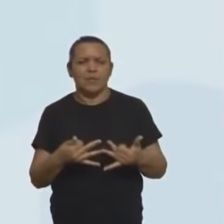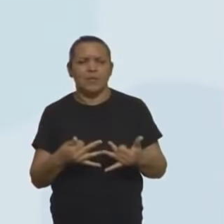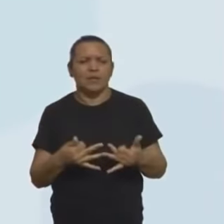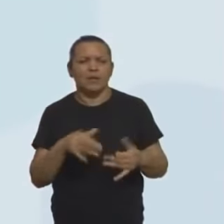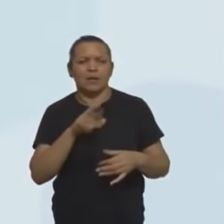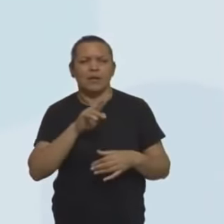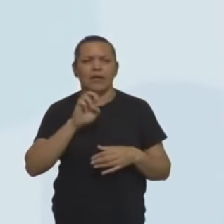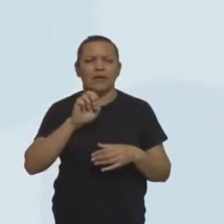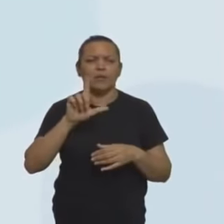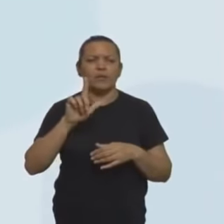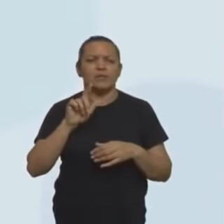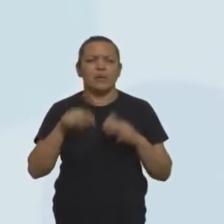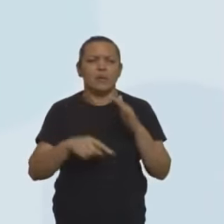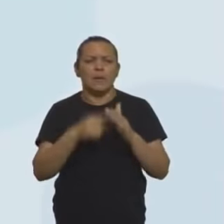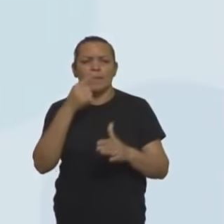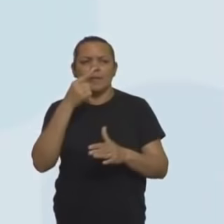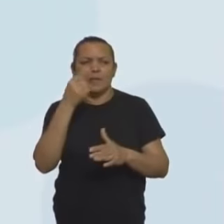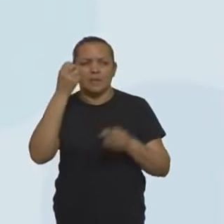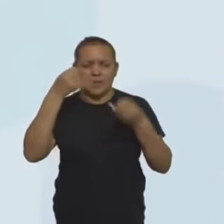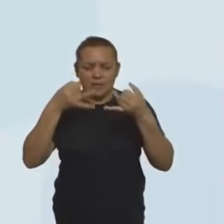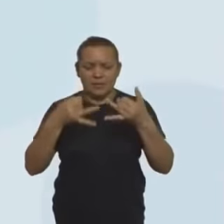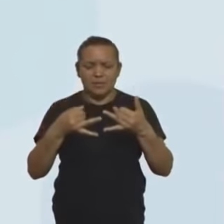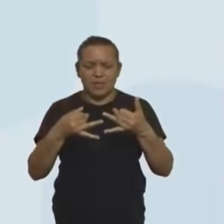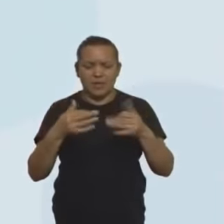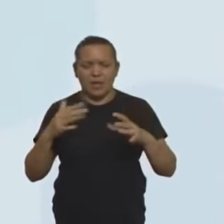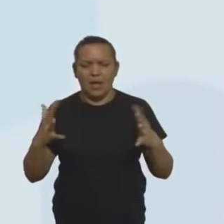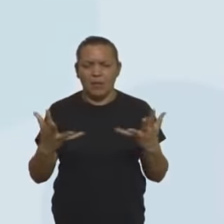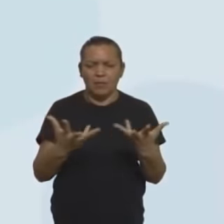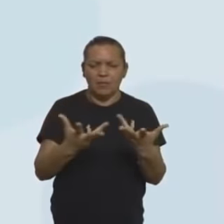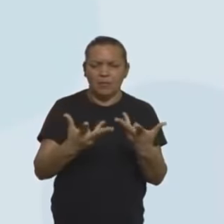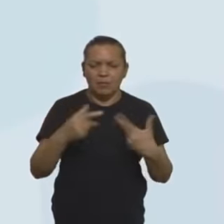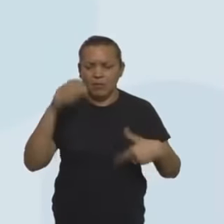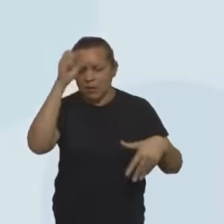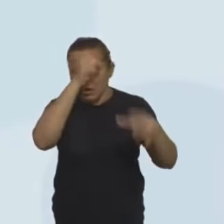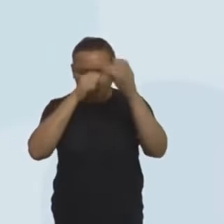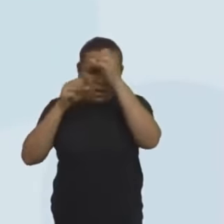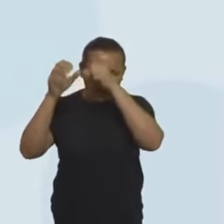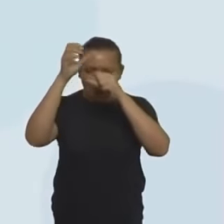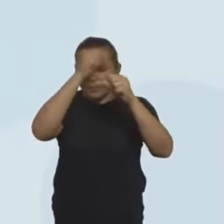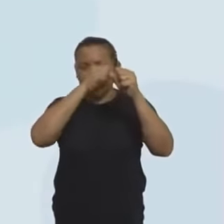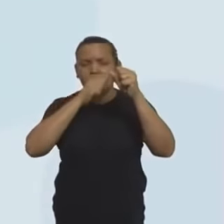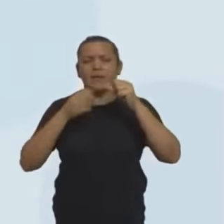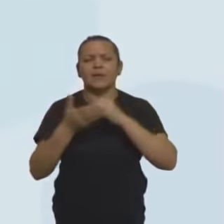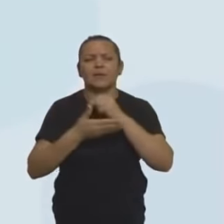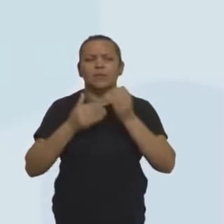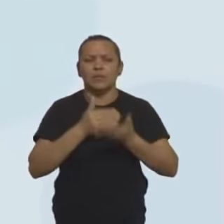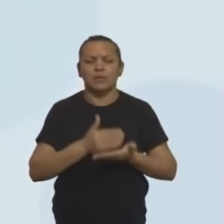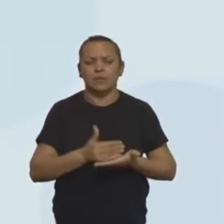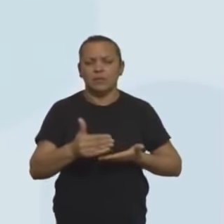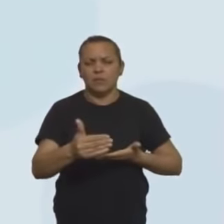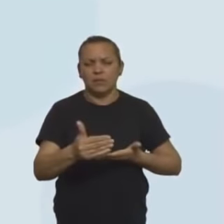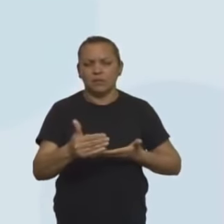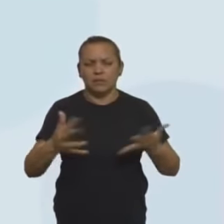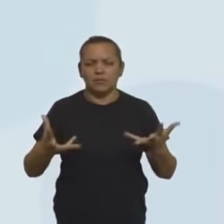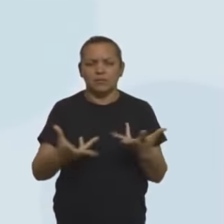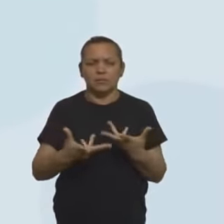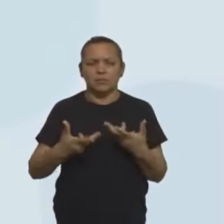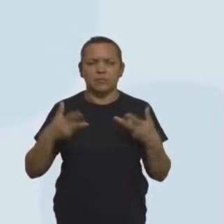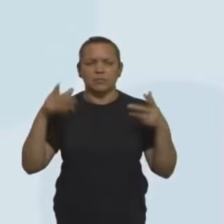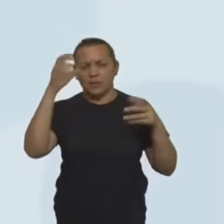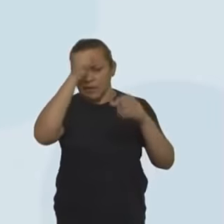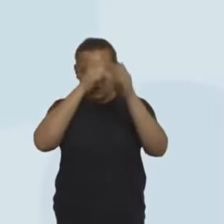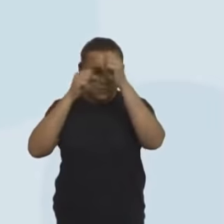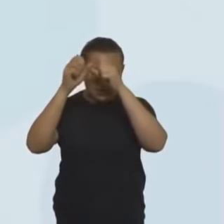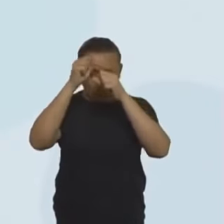autorregulação. Então, a primeira, a gente fala que é habilidades para aprender. É fundamental começar quando a